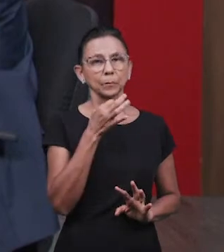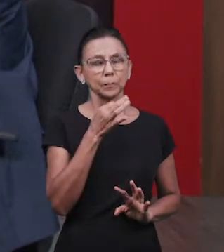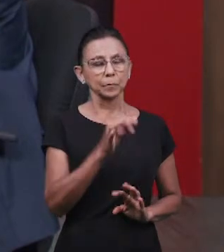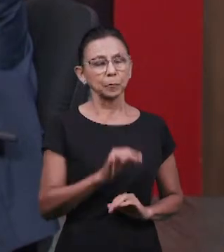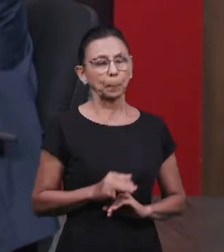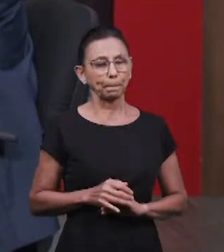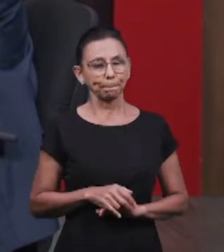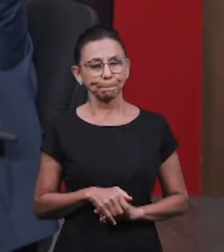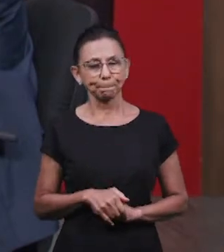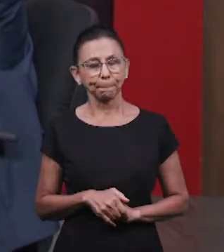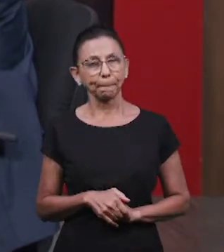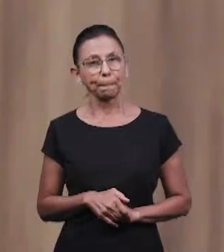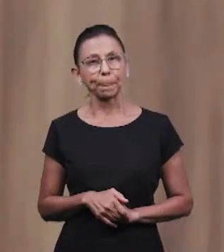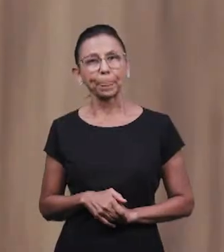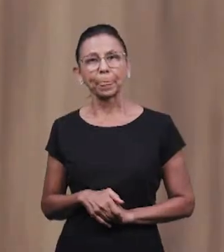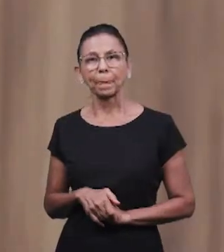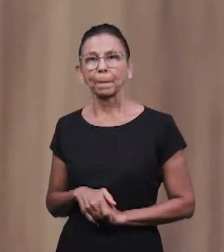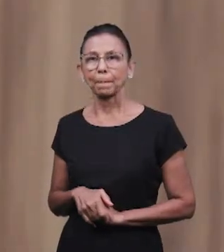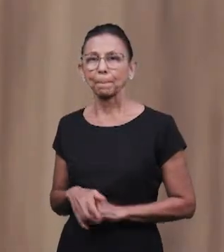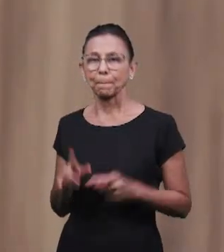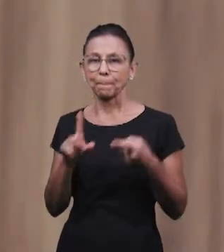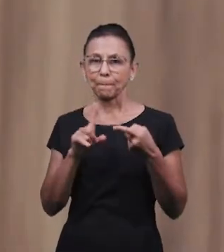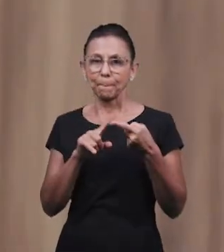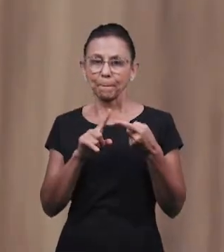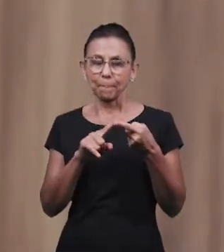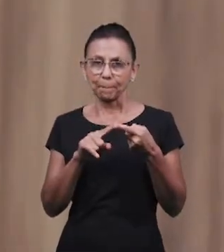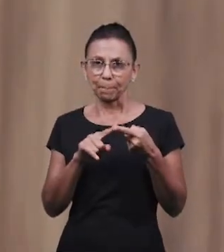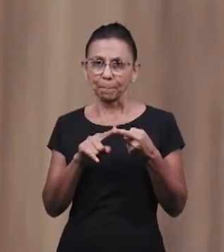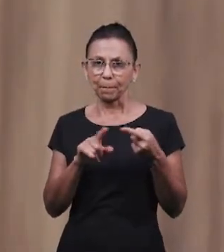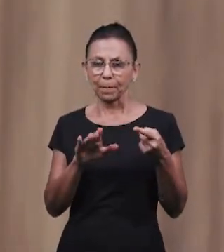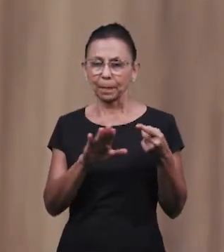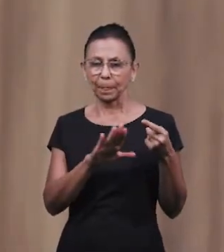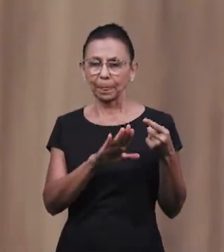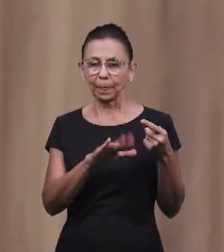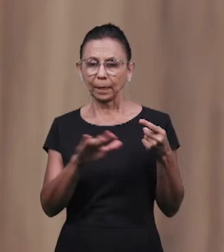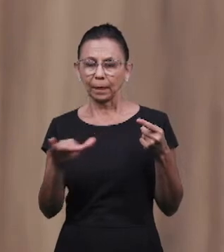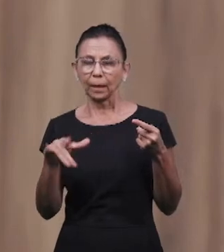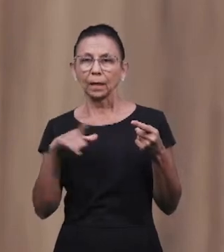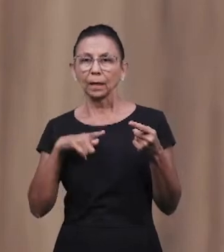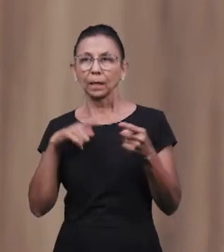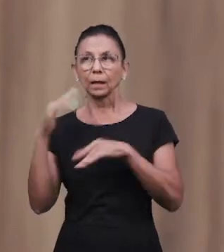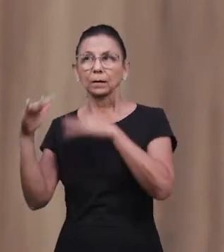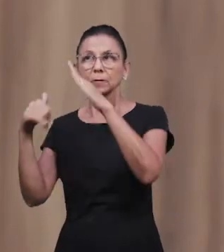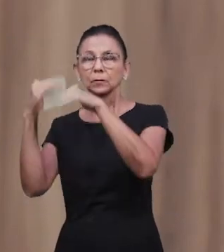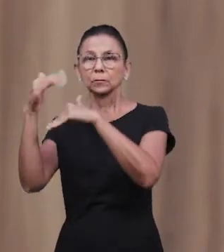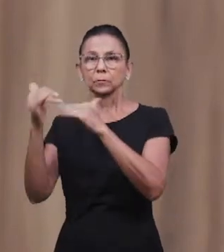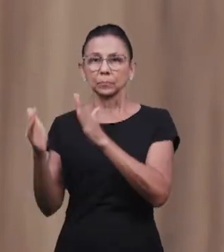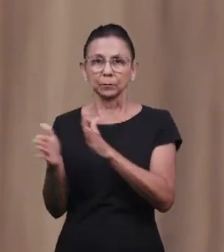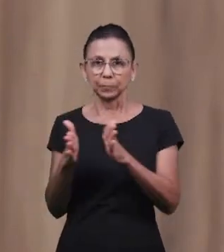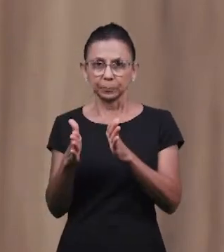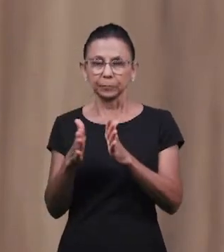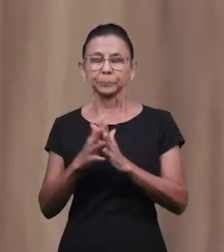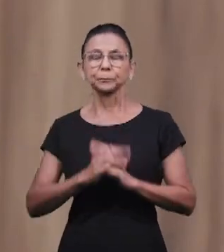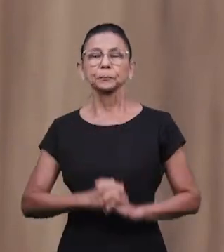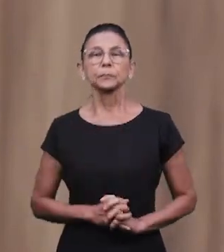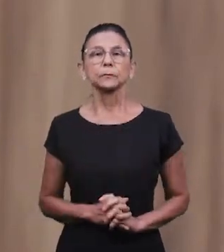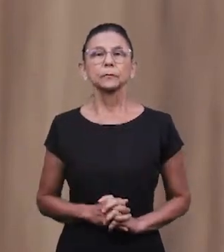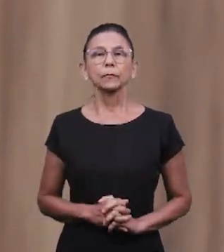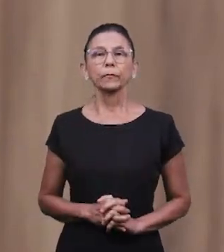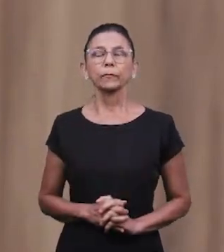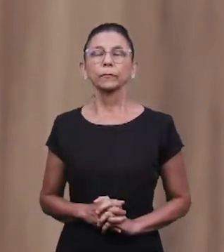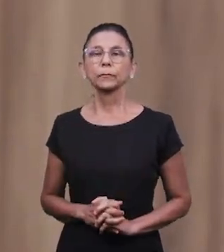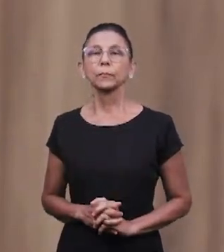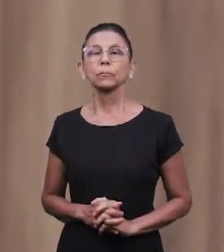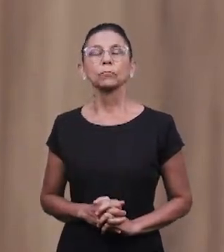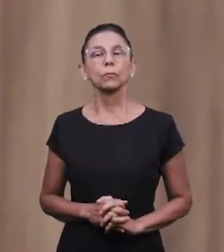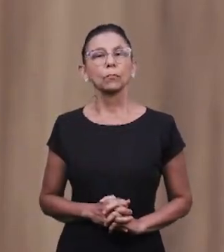primeiro ponto é que toda criança possui um desenvolvimento, né? Um tempo de desenvolvimento. A